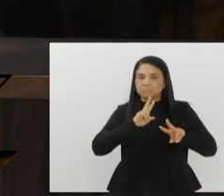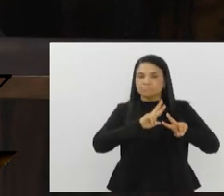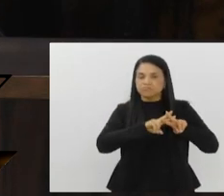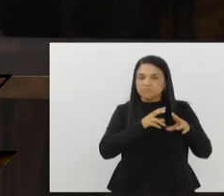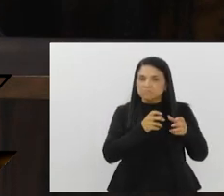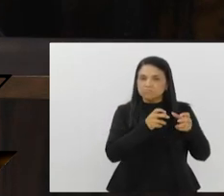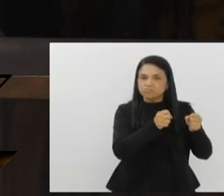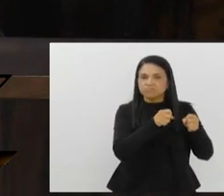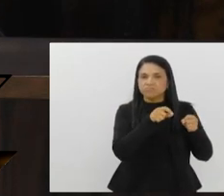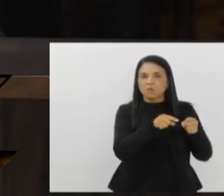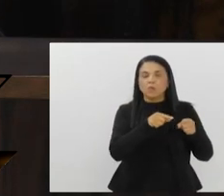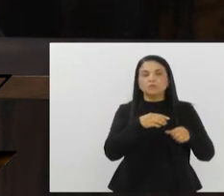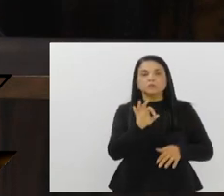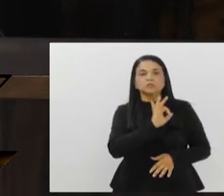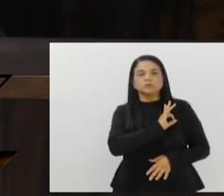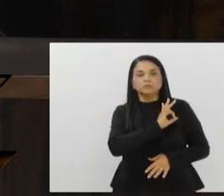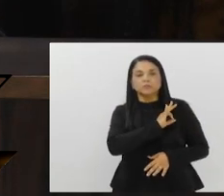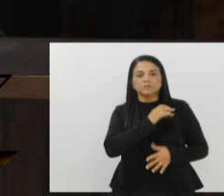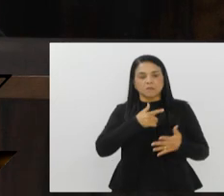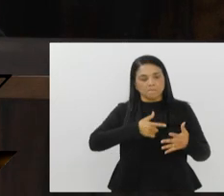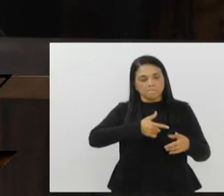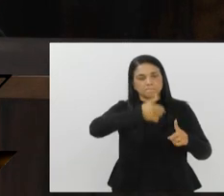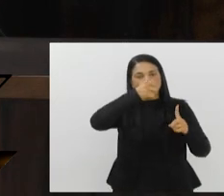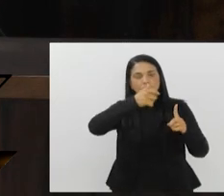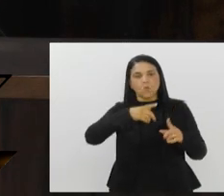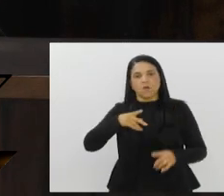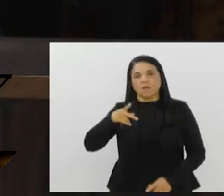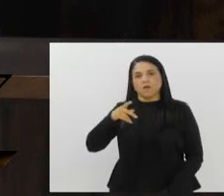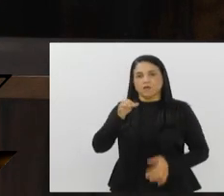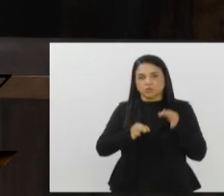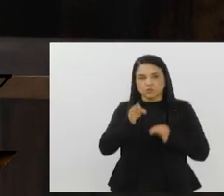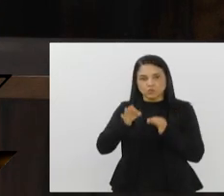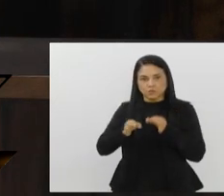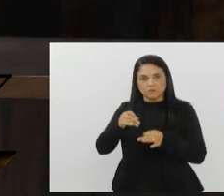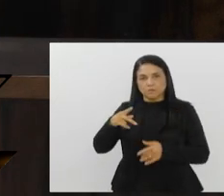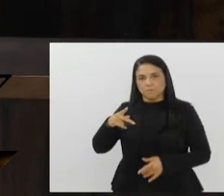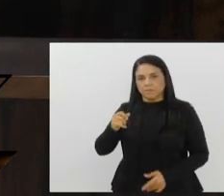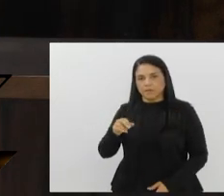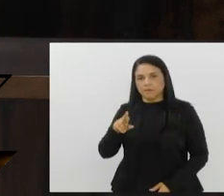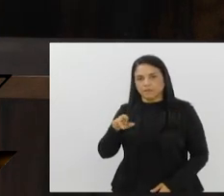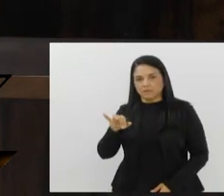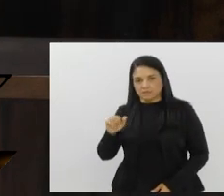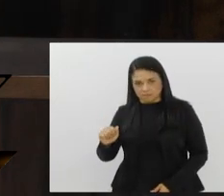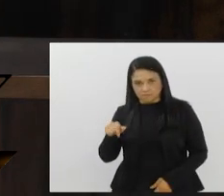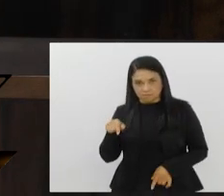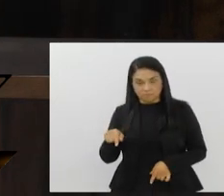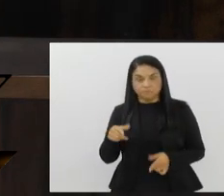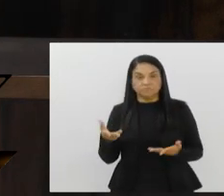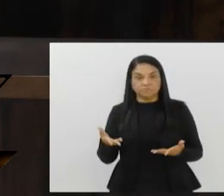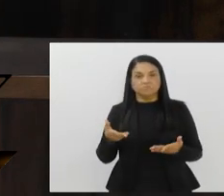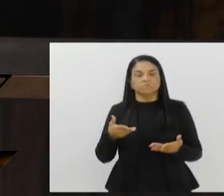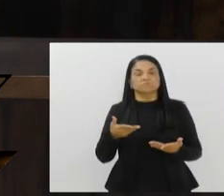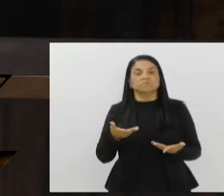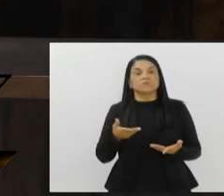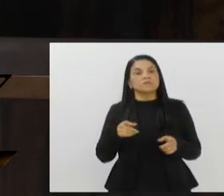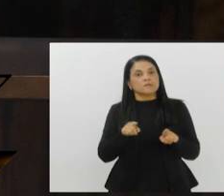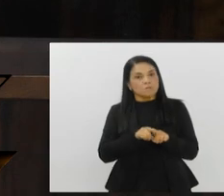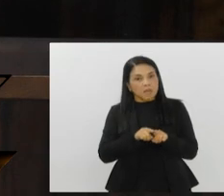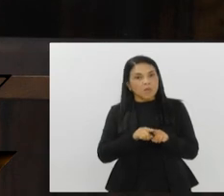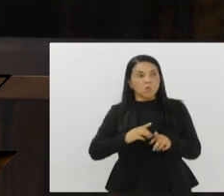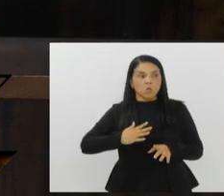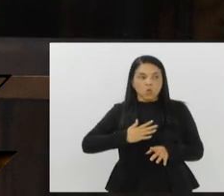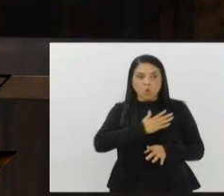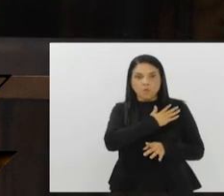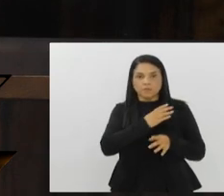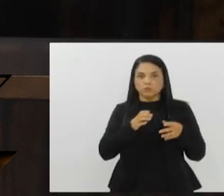aqueles PMs Assassinos e mafiosos e e e tudo mais que assassinaram inclusive o comandante